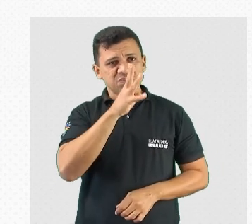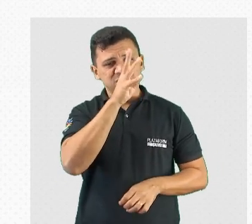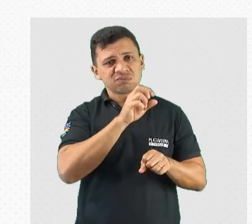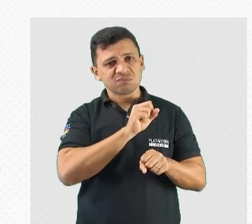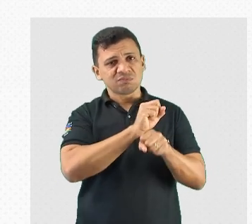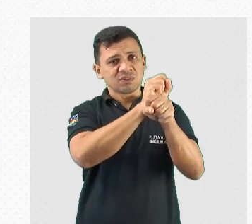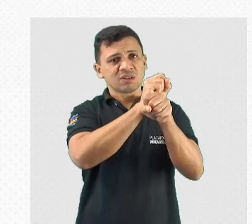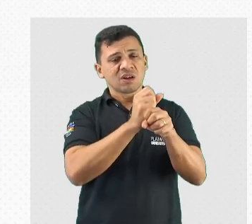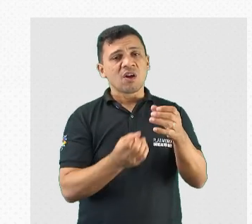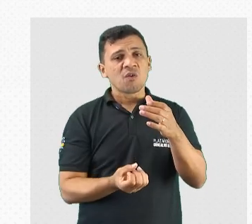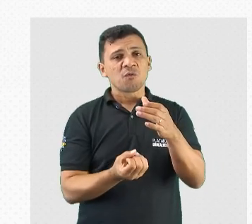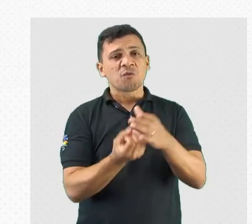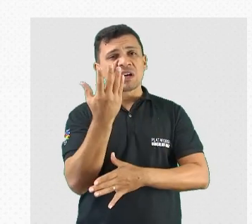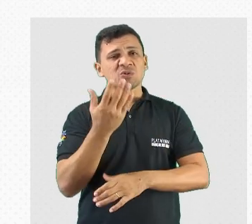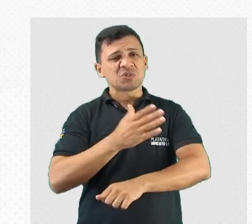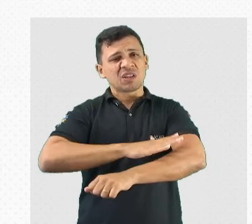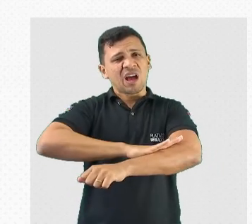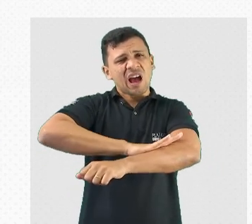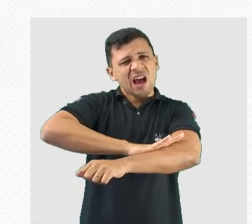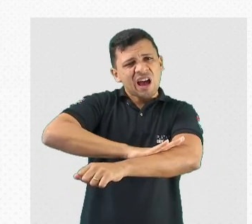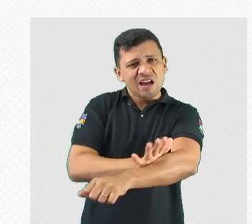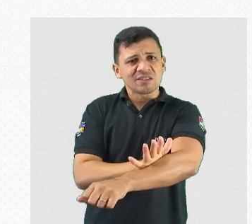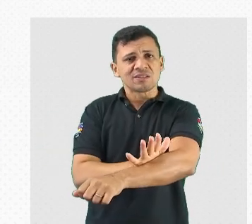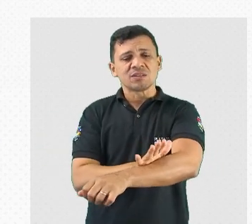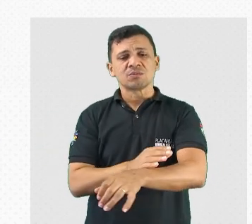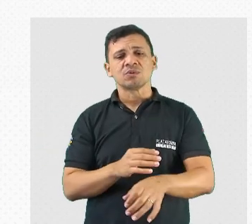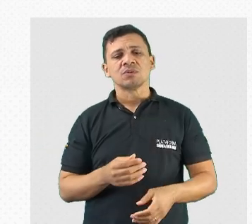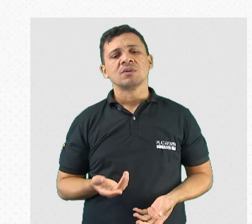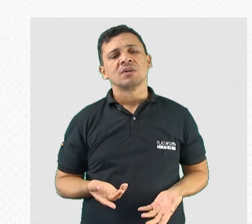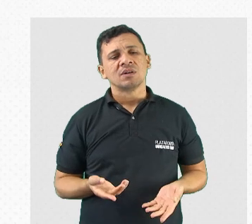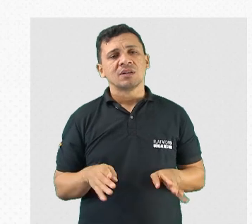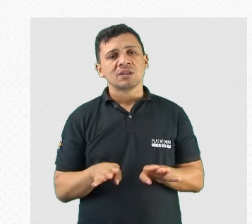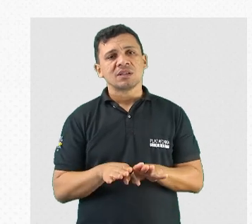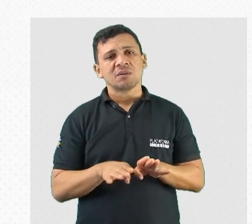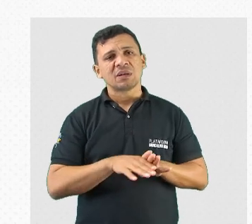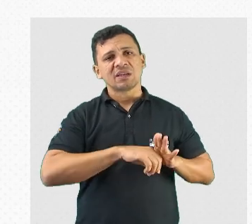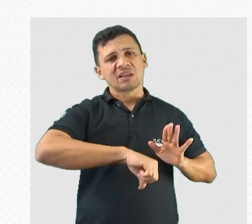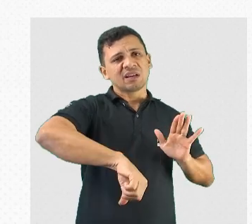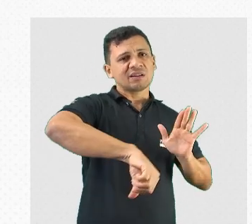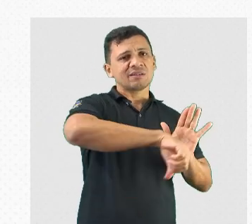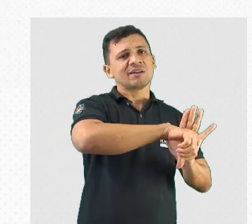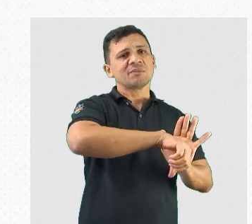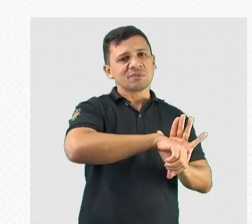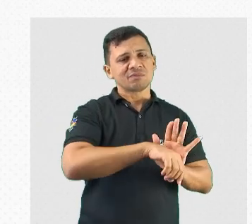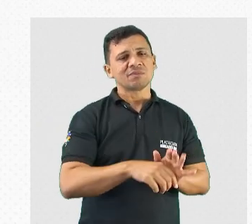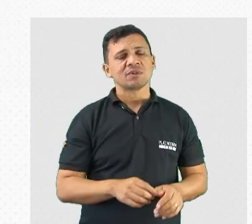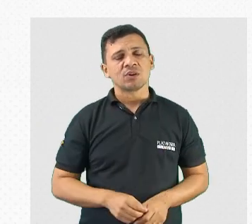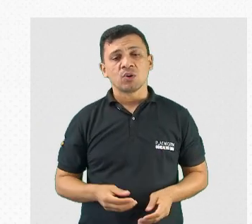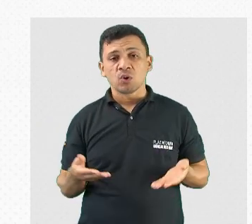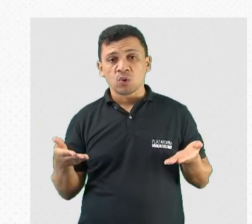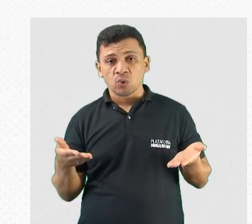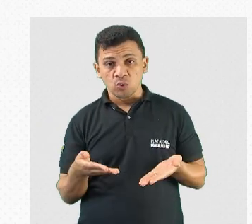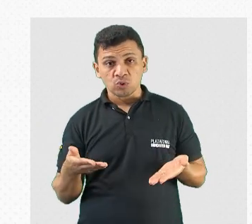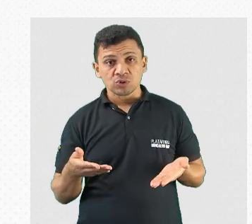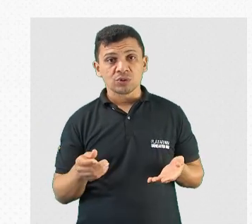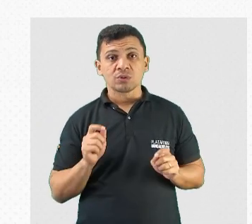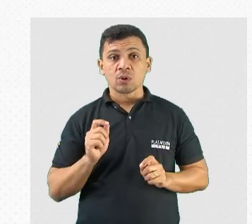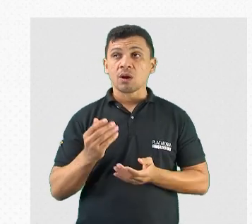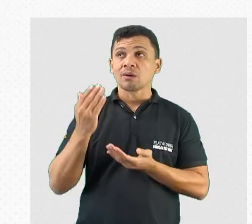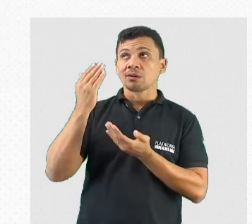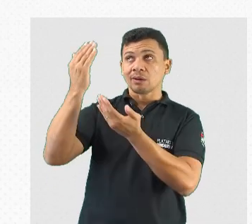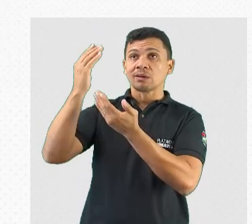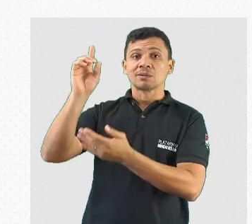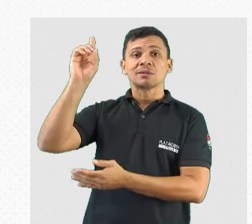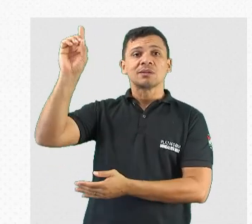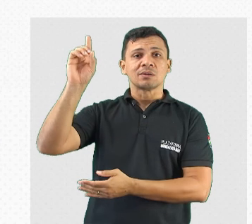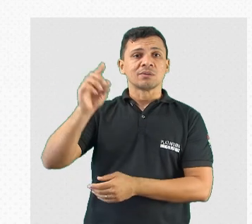de racismo, desde o estrutural até em crime de injúria, que hoje a gente tem, graças a Deus, no